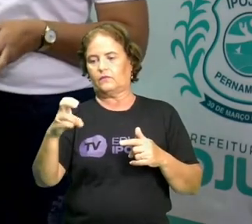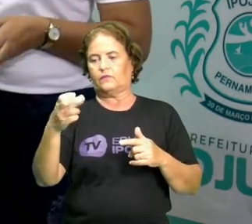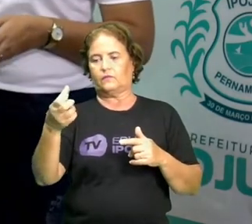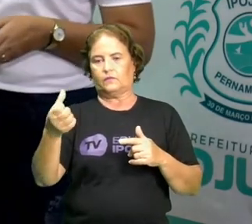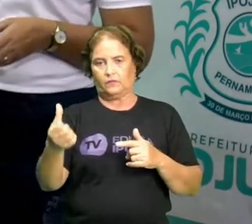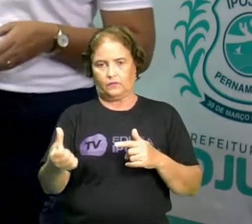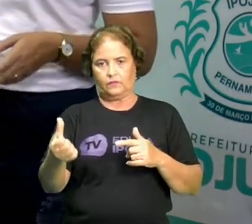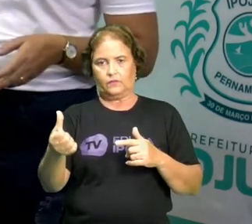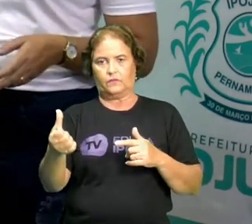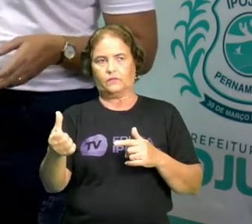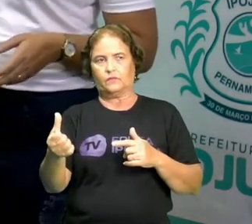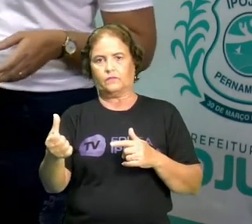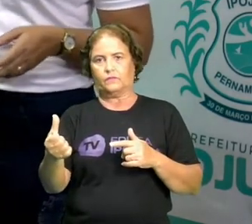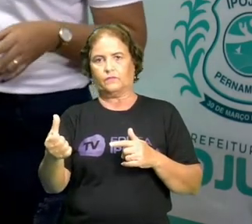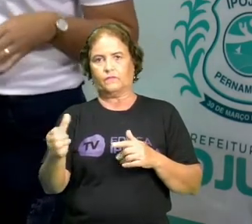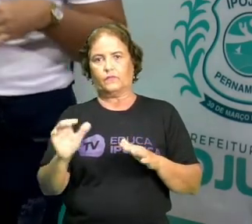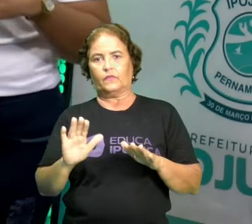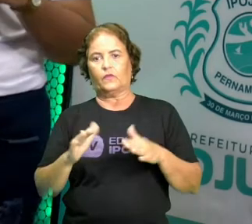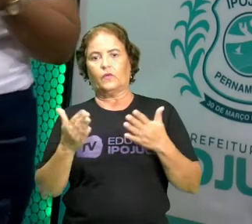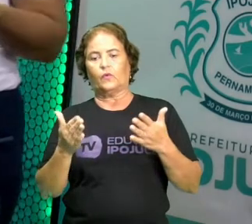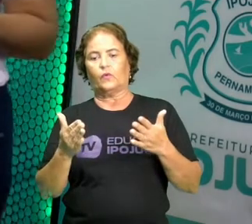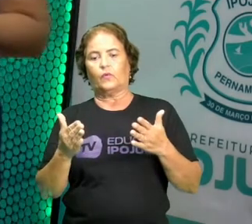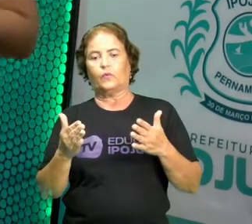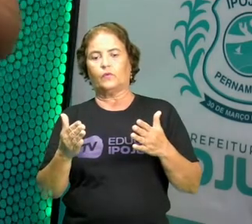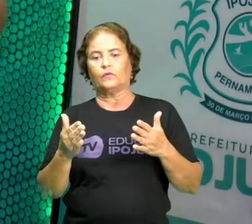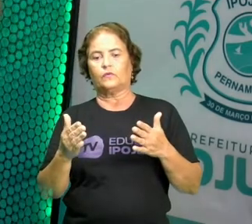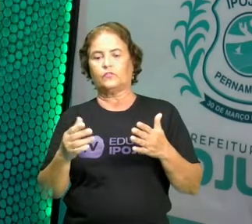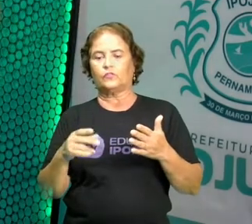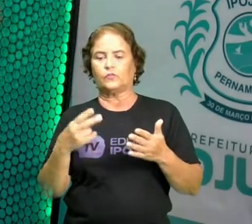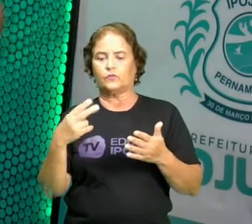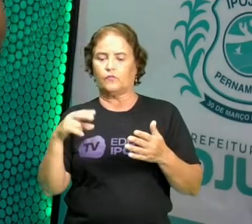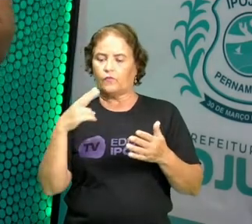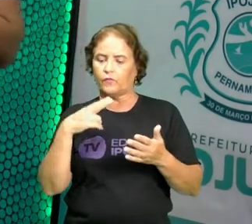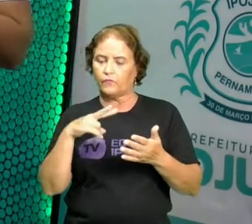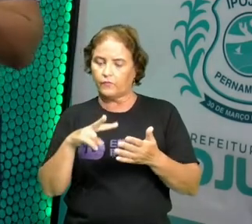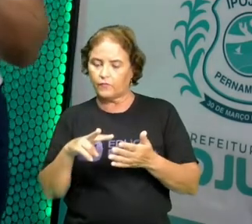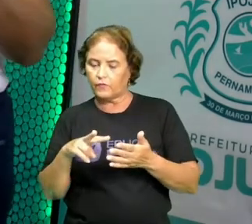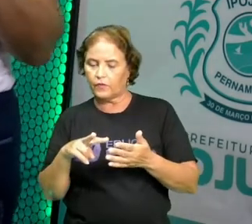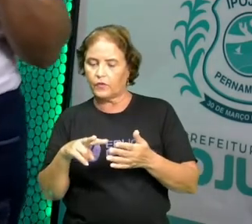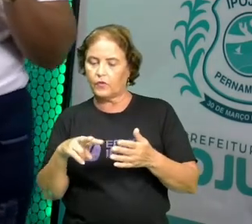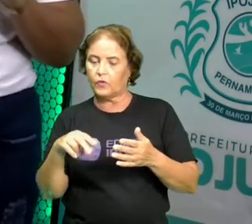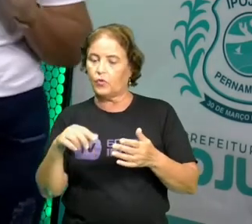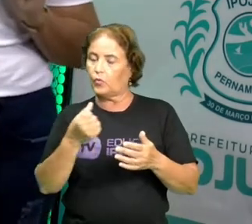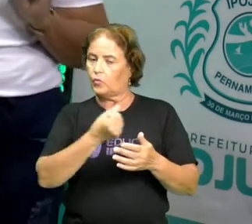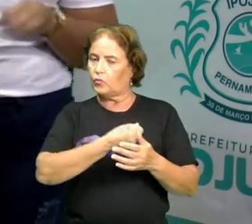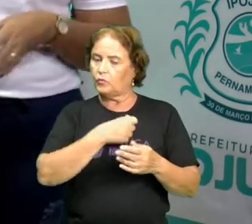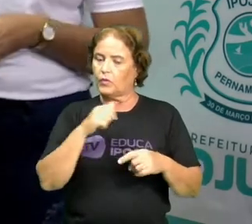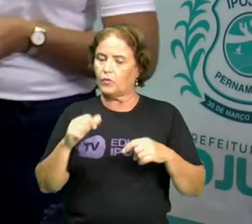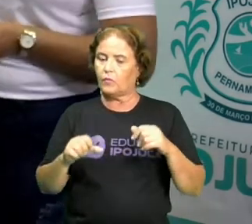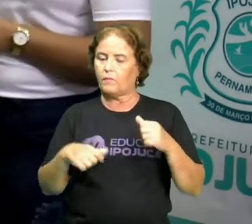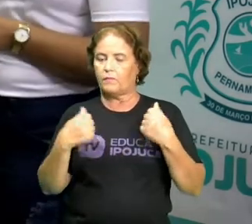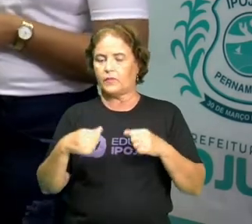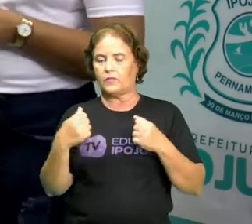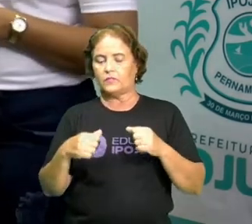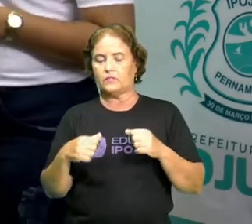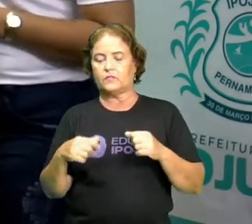7.156. Quando a gente vai verificar o número, a gente tem que ver a posição, tá certo? Não podemos esquecer